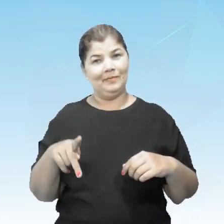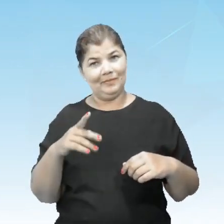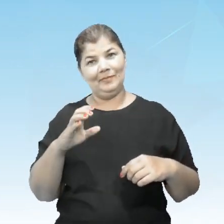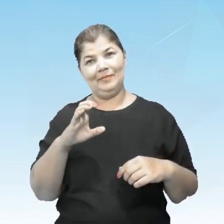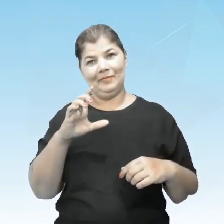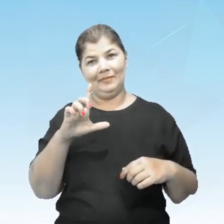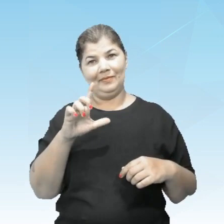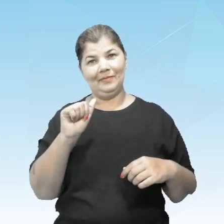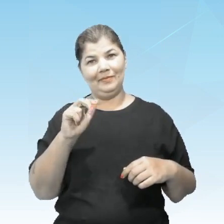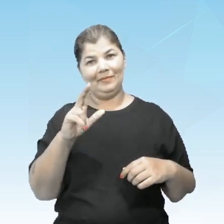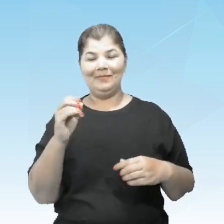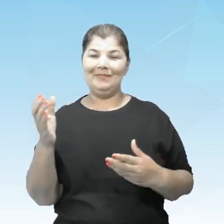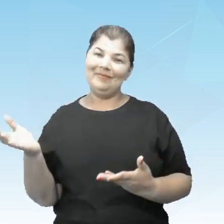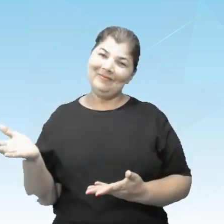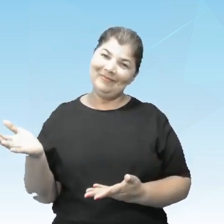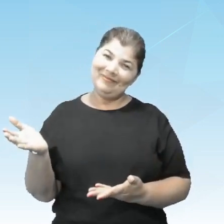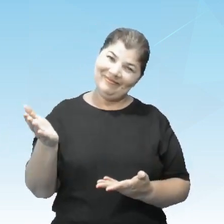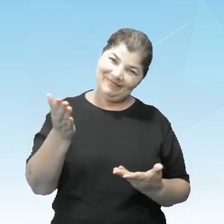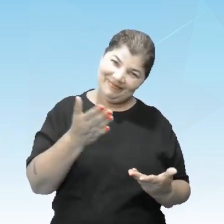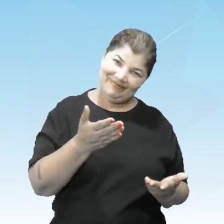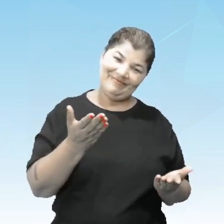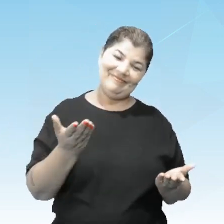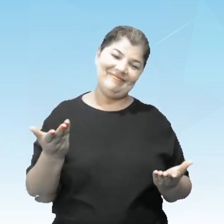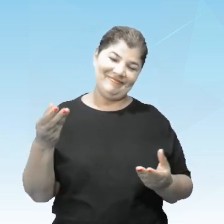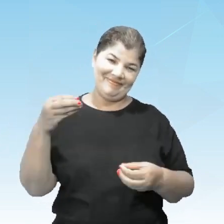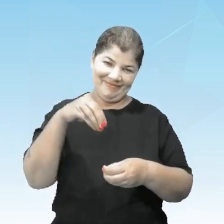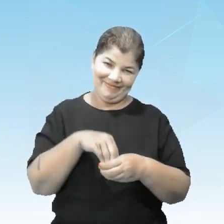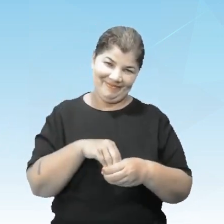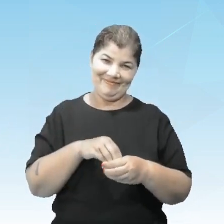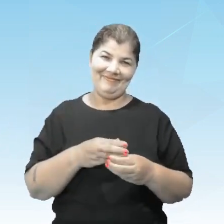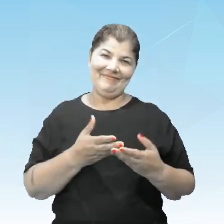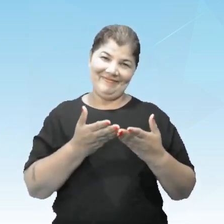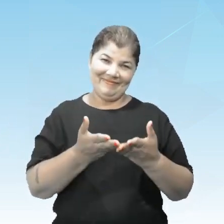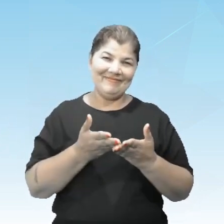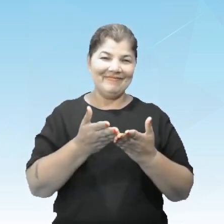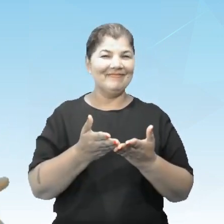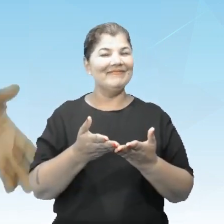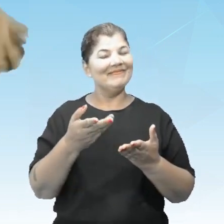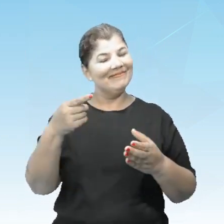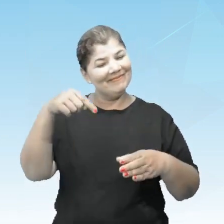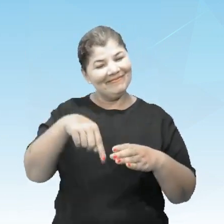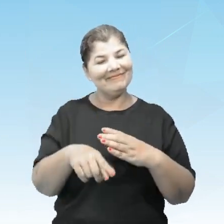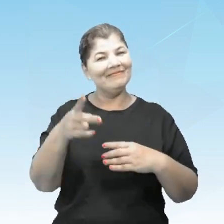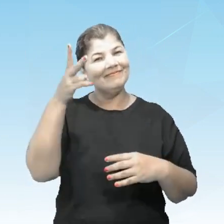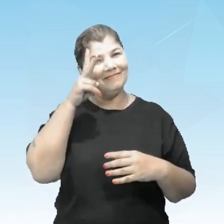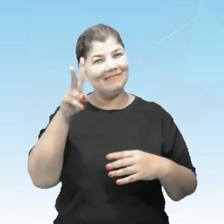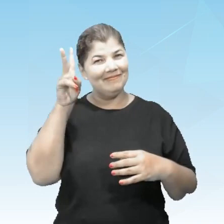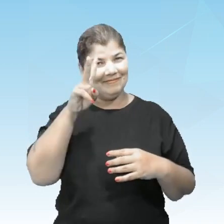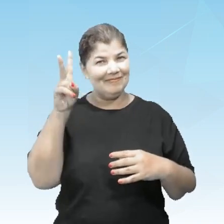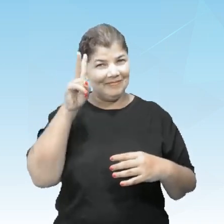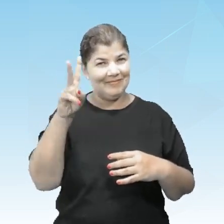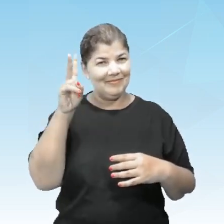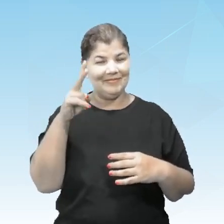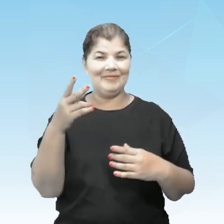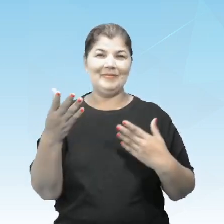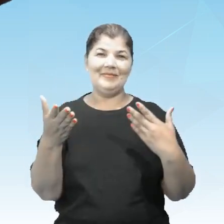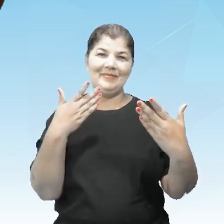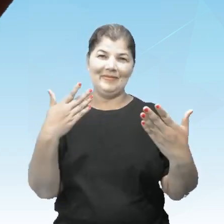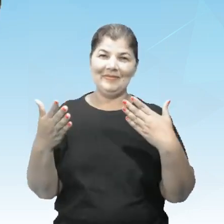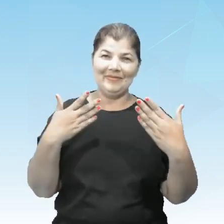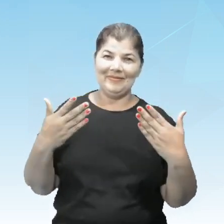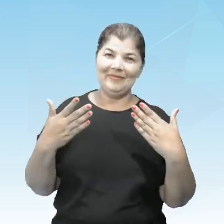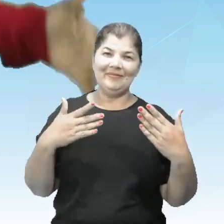agora a entrarem na nossa nave da história para a gente